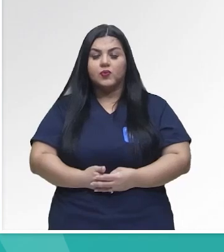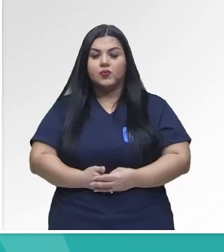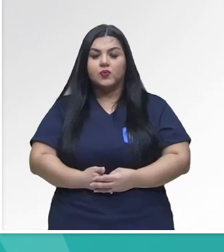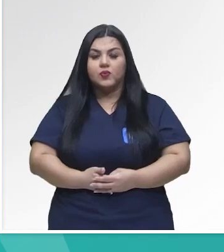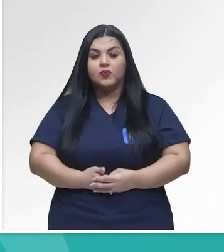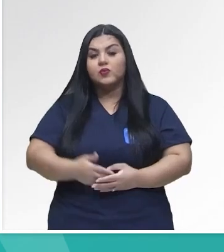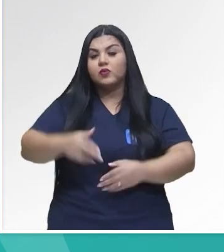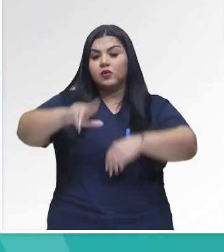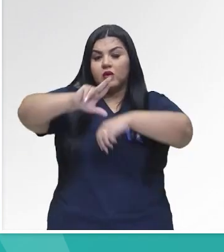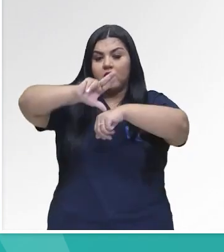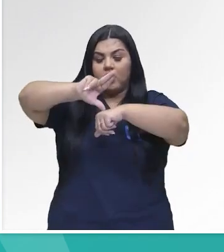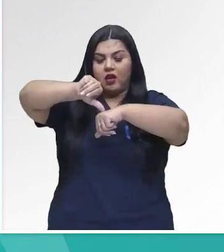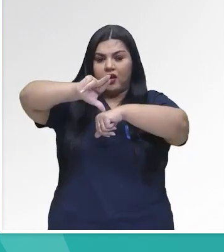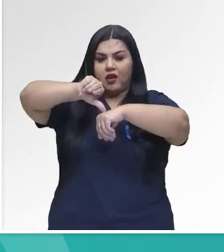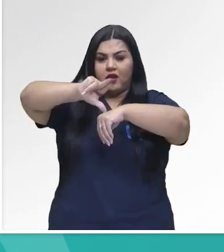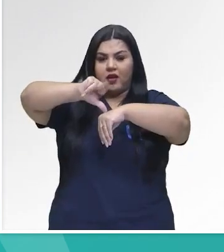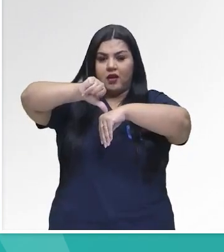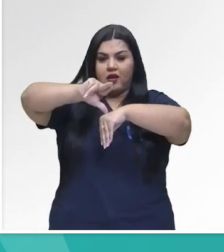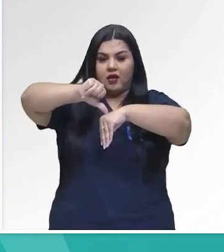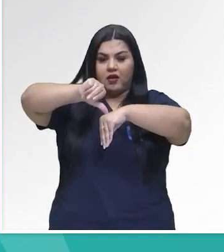cavalo. Muito bem, o cavalo.